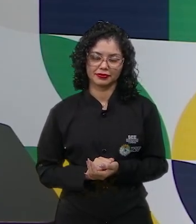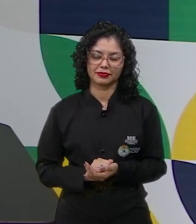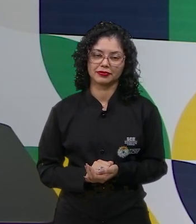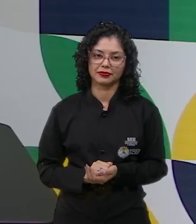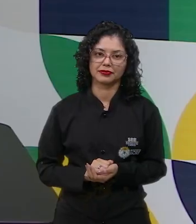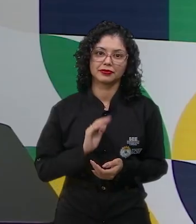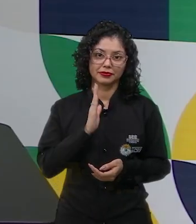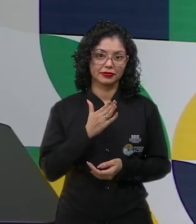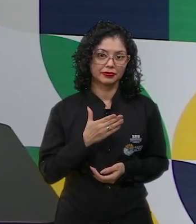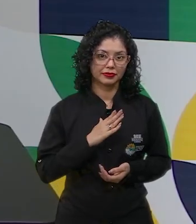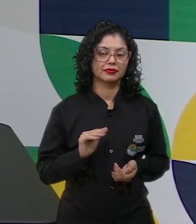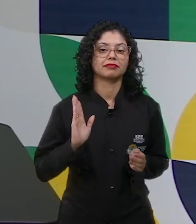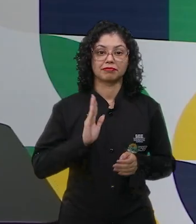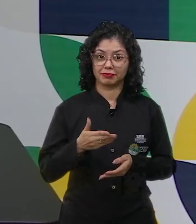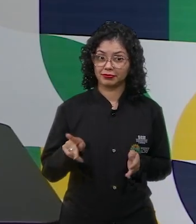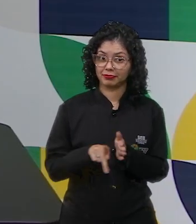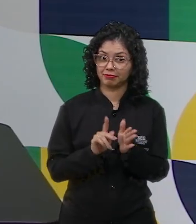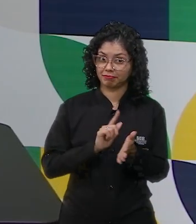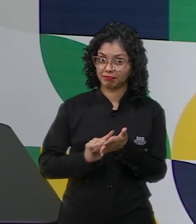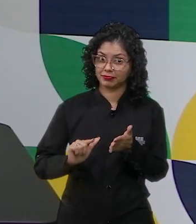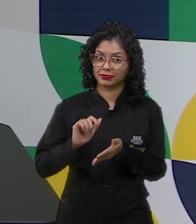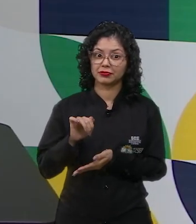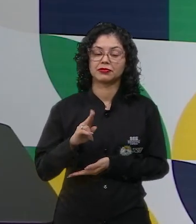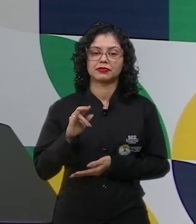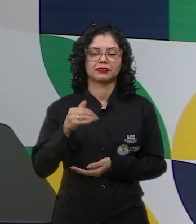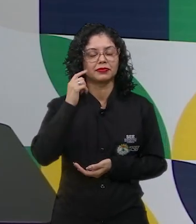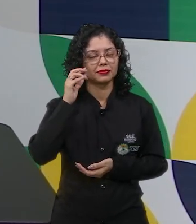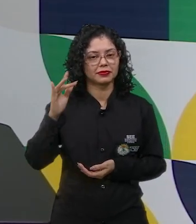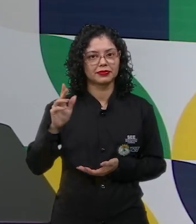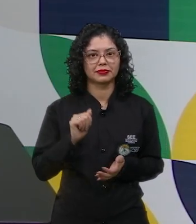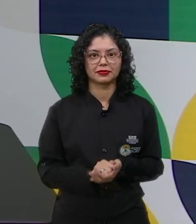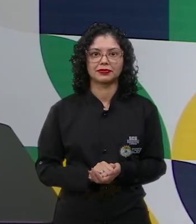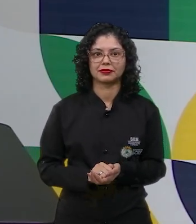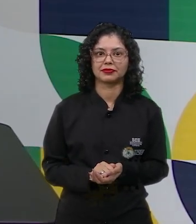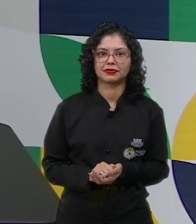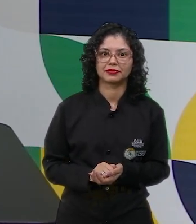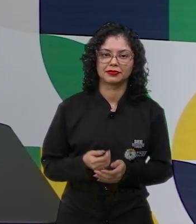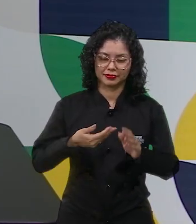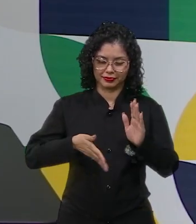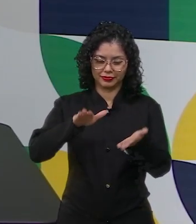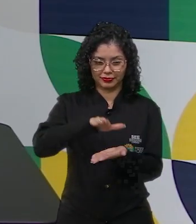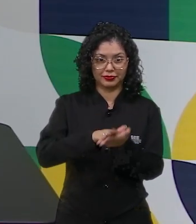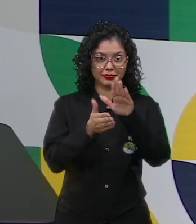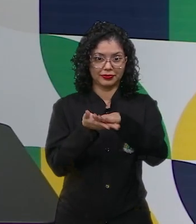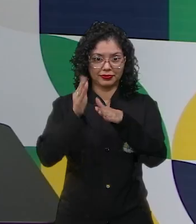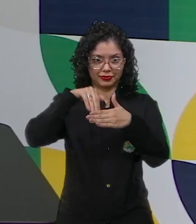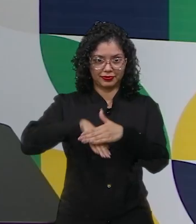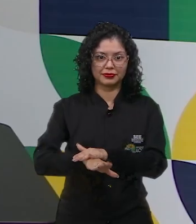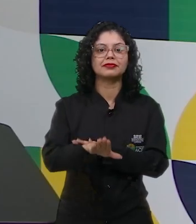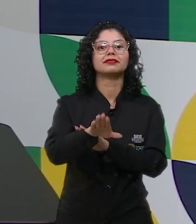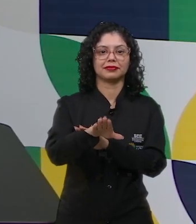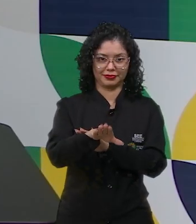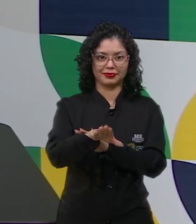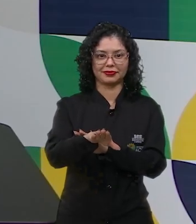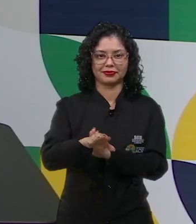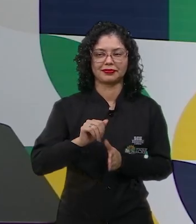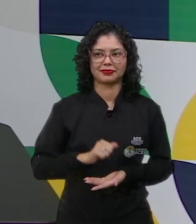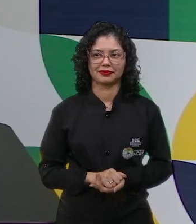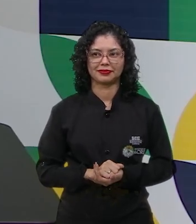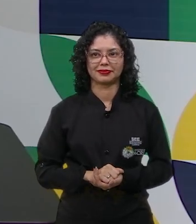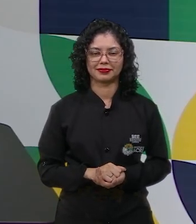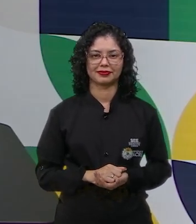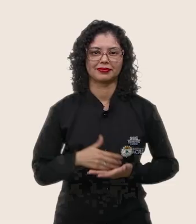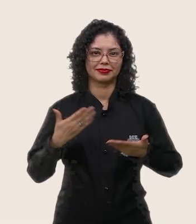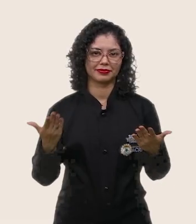Tem umas que já vem até enxuta a roupa, né? Um sonho. Agora só falta a máquina que dobra a roupa também e guarda dentro do nosso